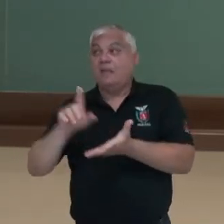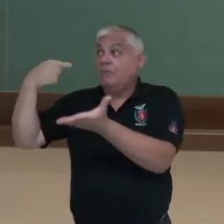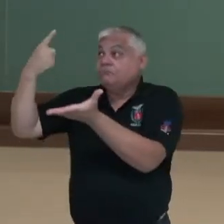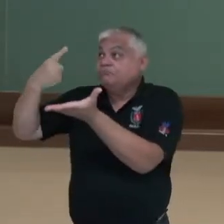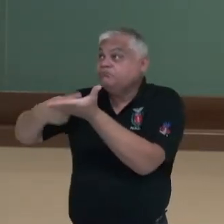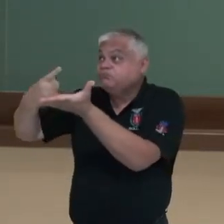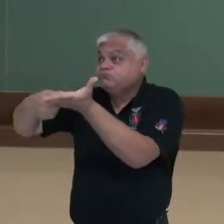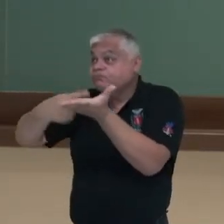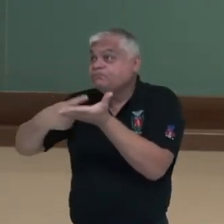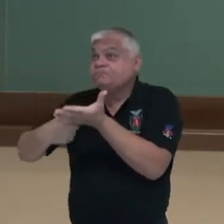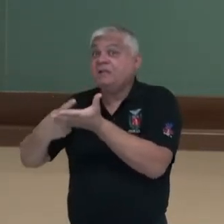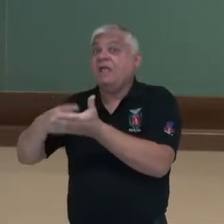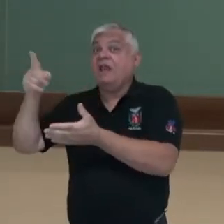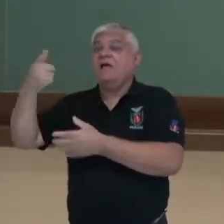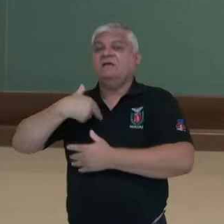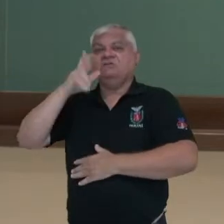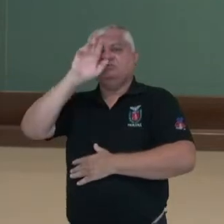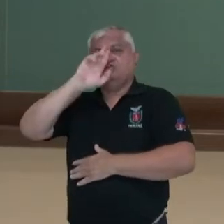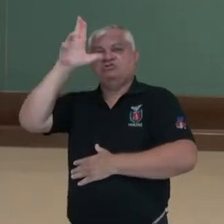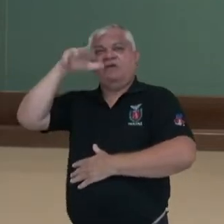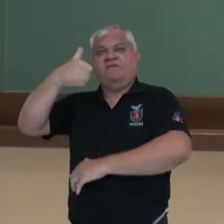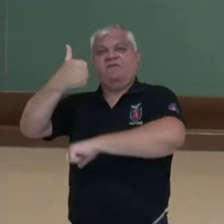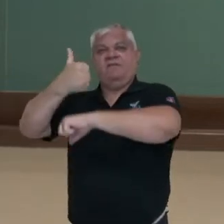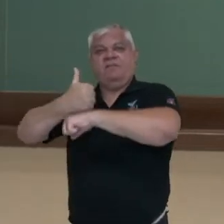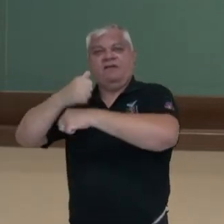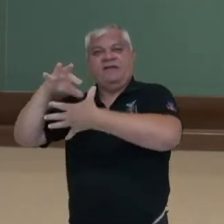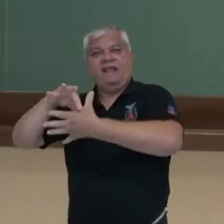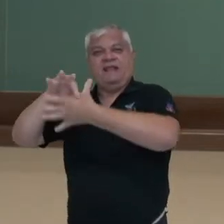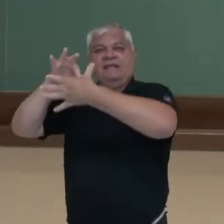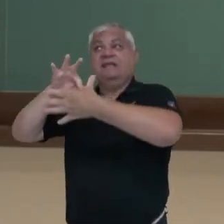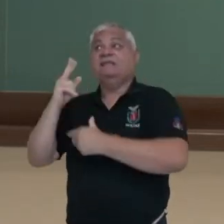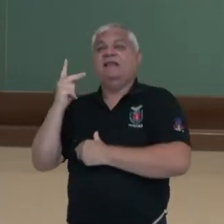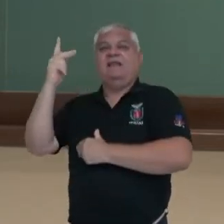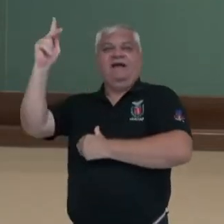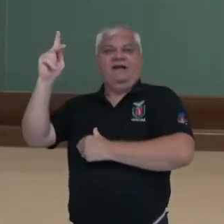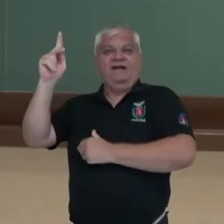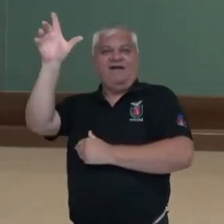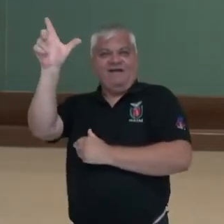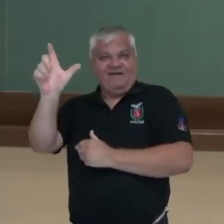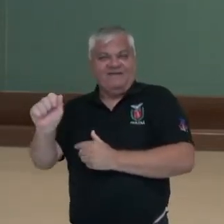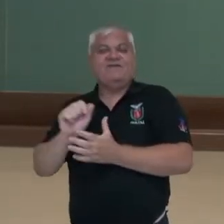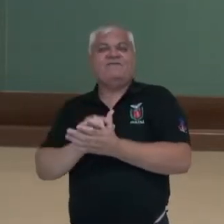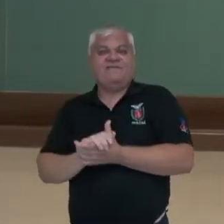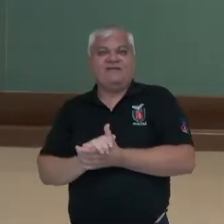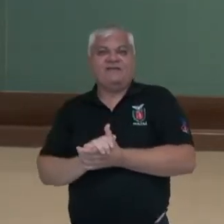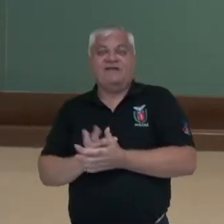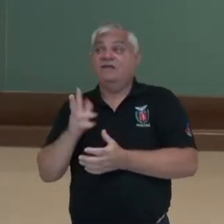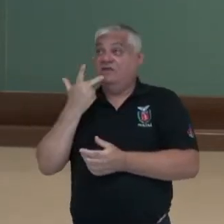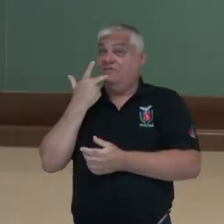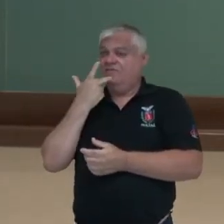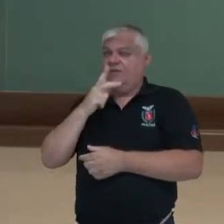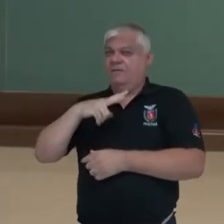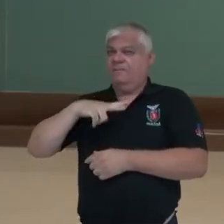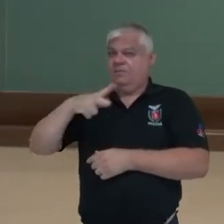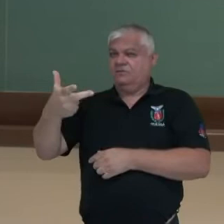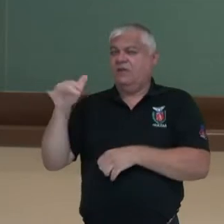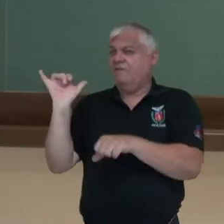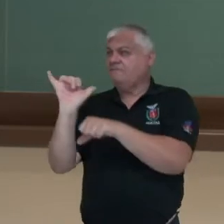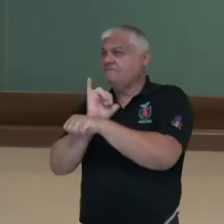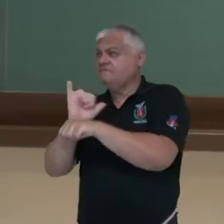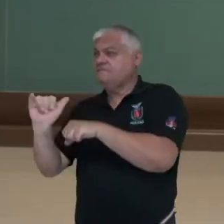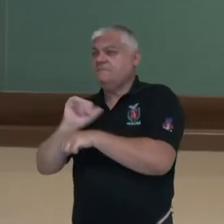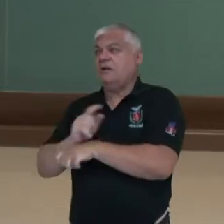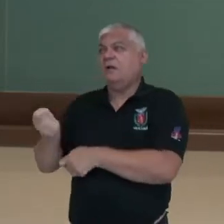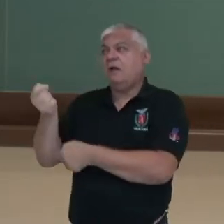com soberanos locais, inclusive criando uma espécie de um círculo vicioso. Porque aí se coloca, esse é um dito popular no senso